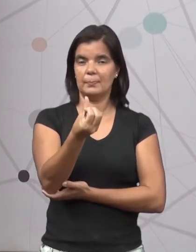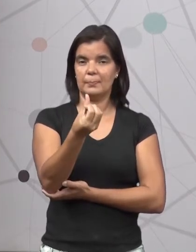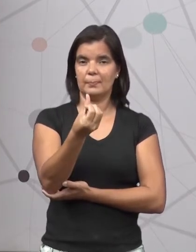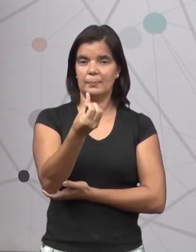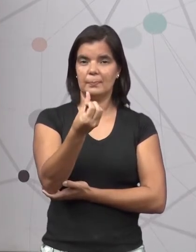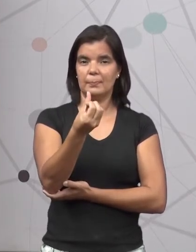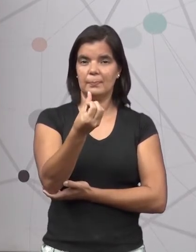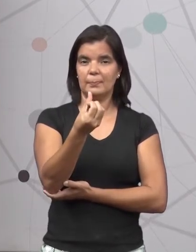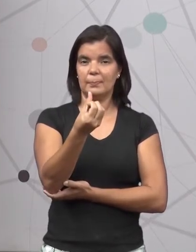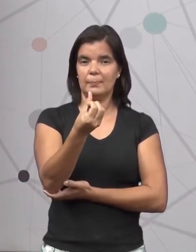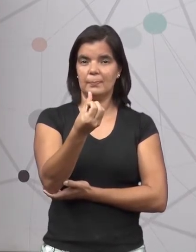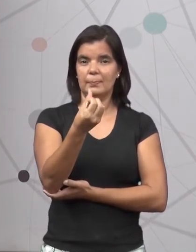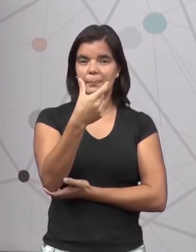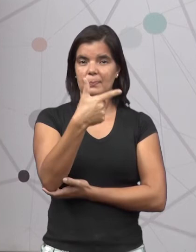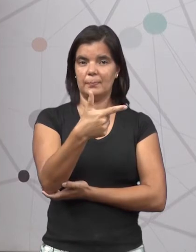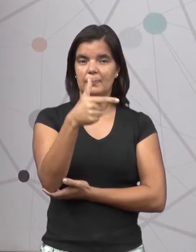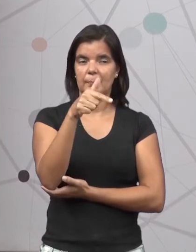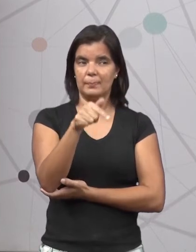26,